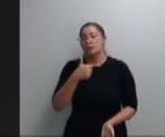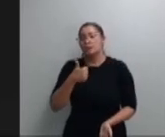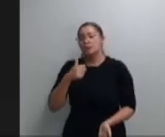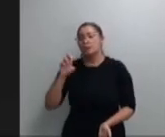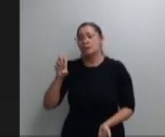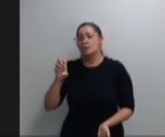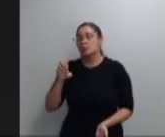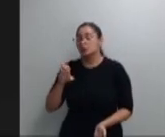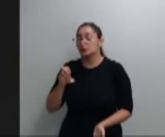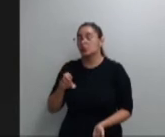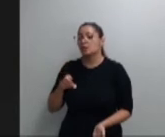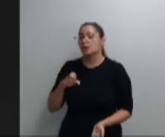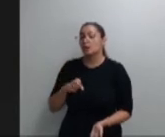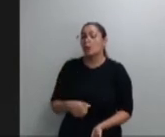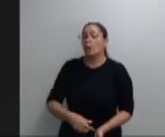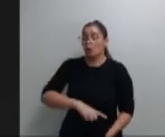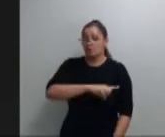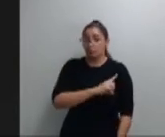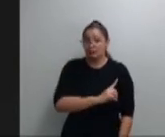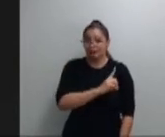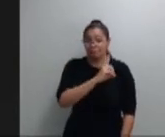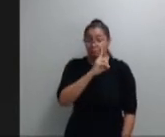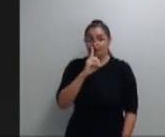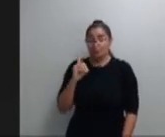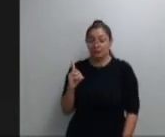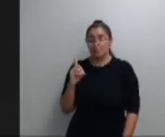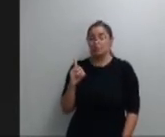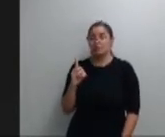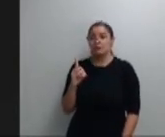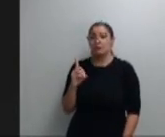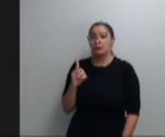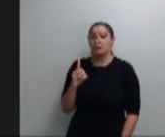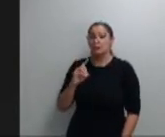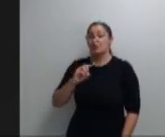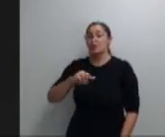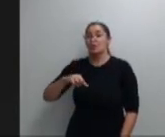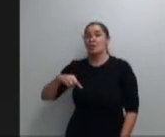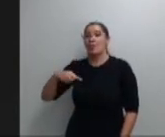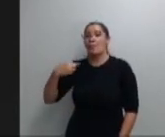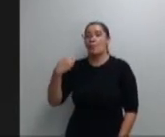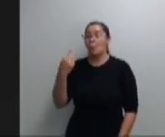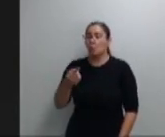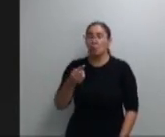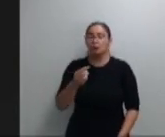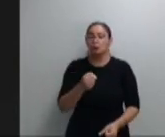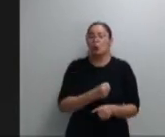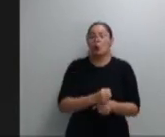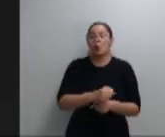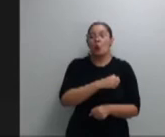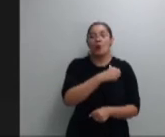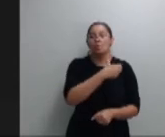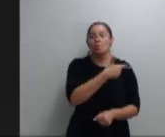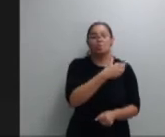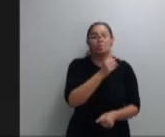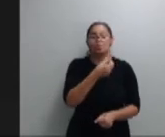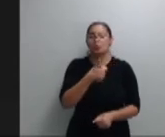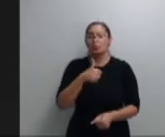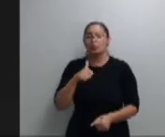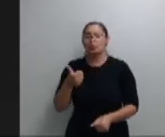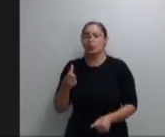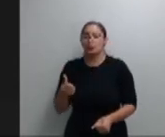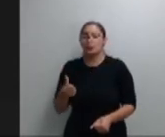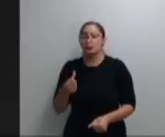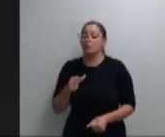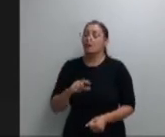inicialmente uma data e depois em 2016 ultimado o PCA estabeleceu uma nova